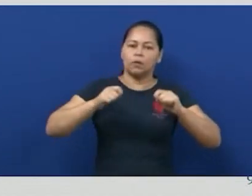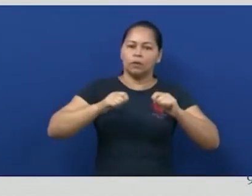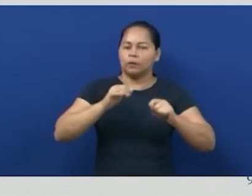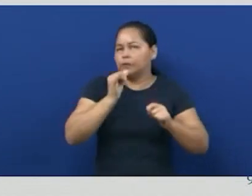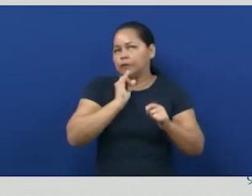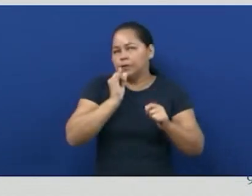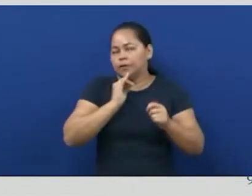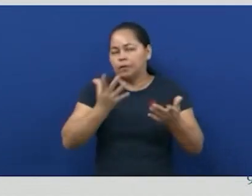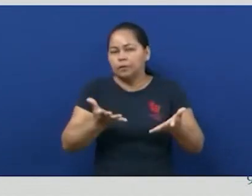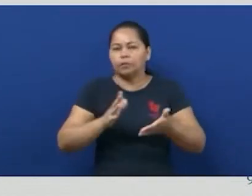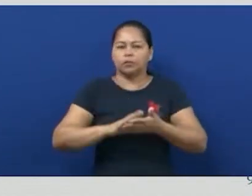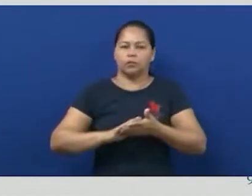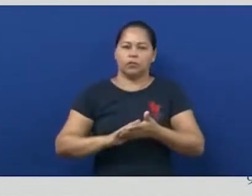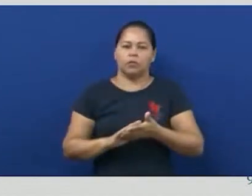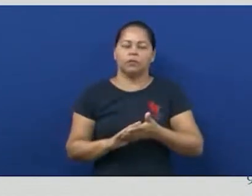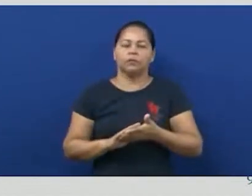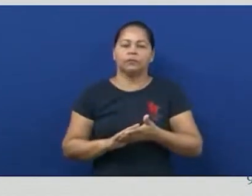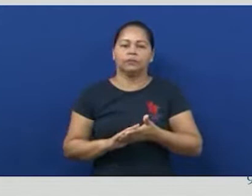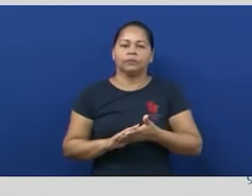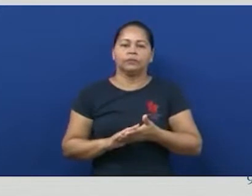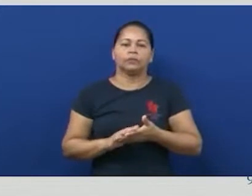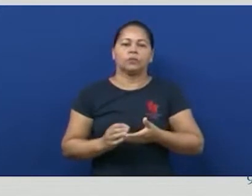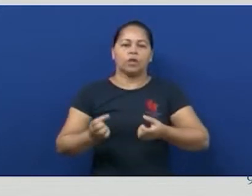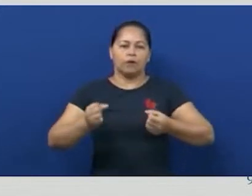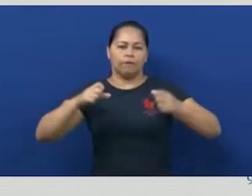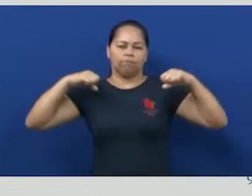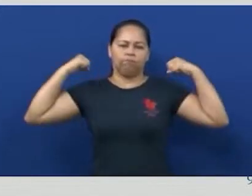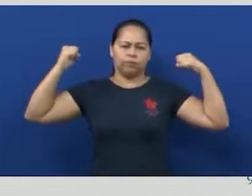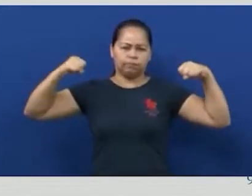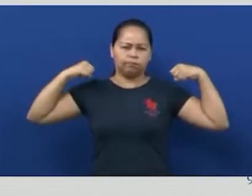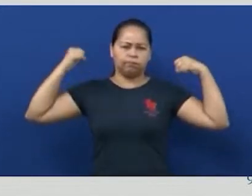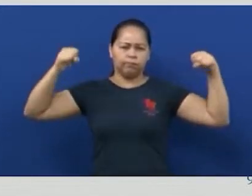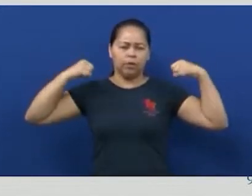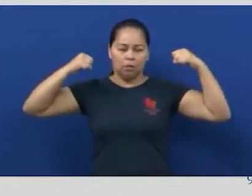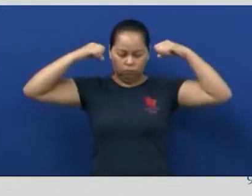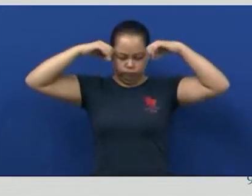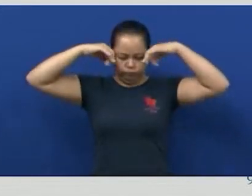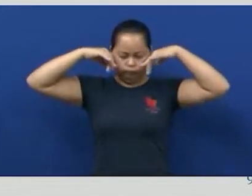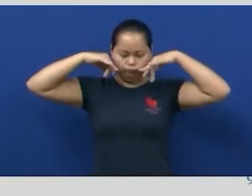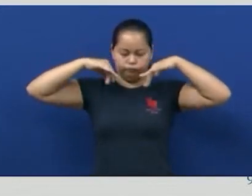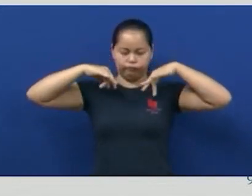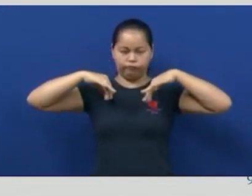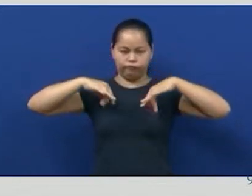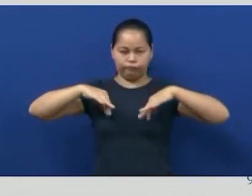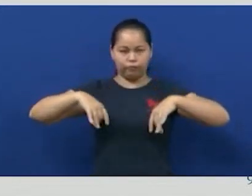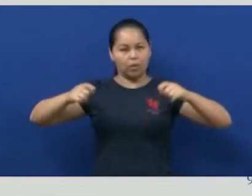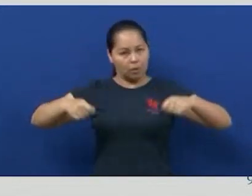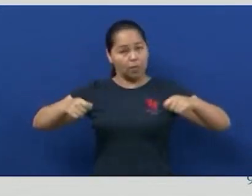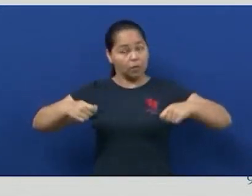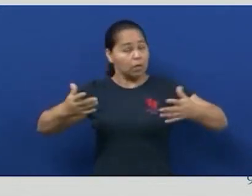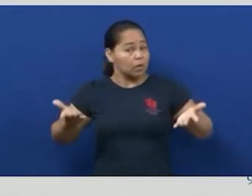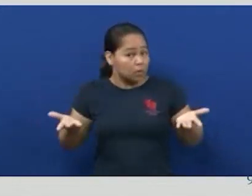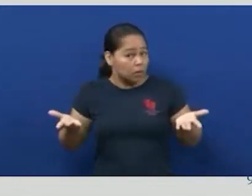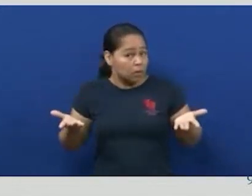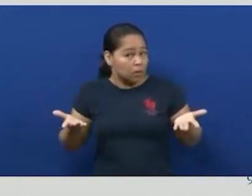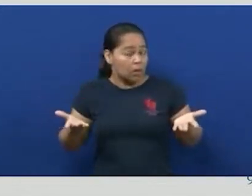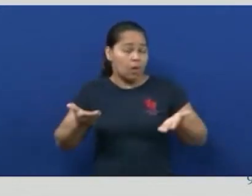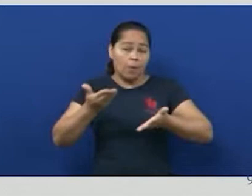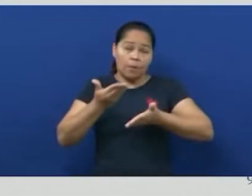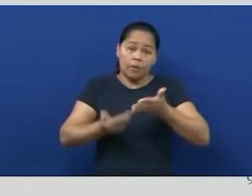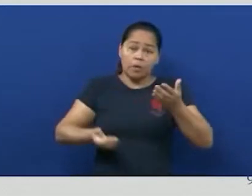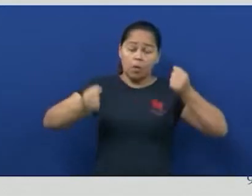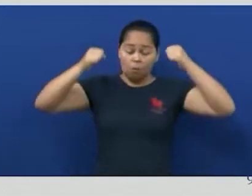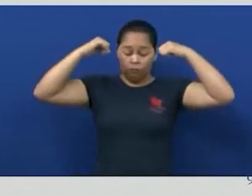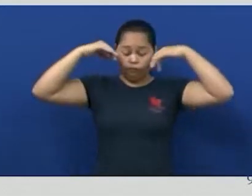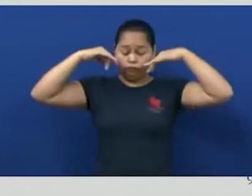quando a gente vai para a academia, a gente quer perder calorias. Então, eu quero perder